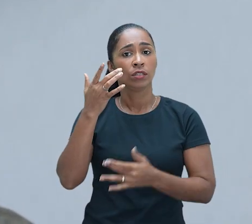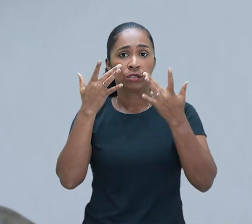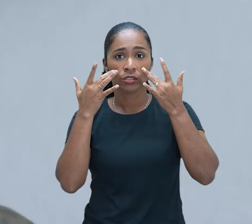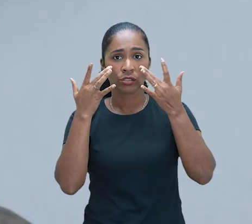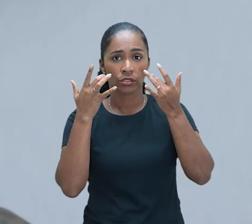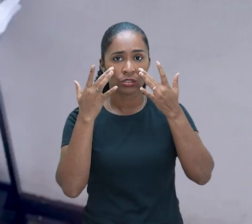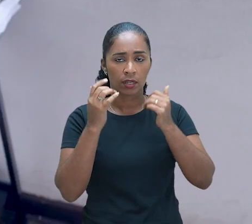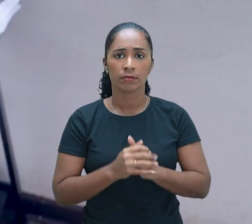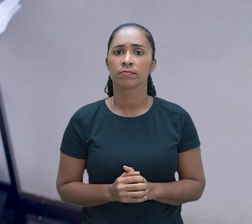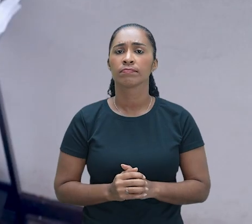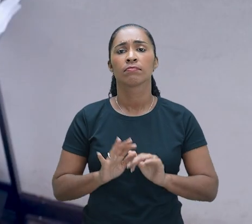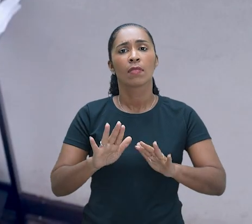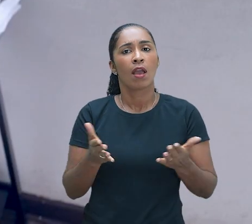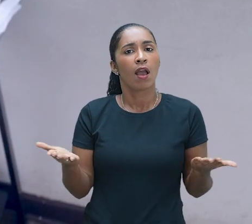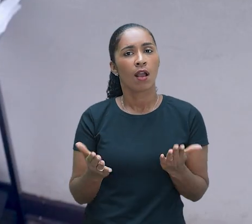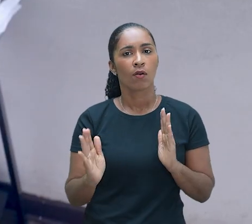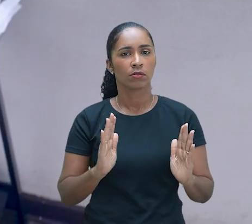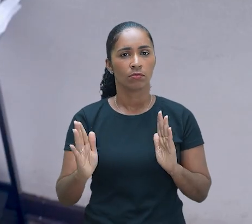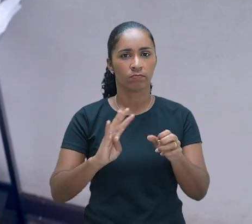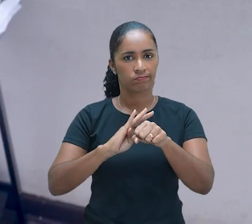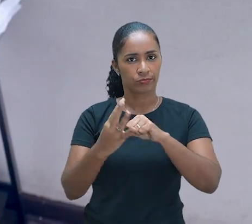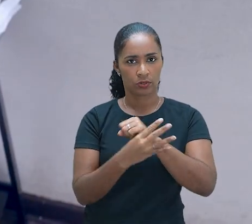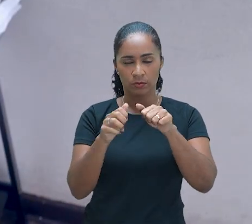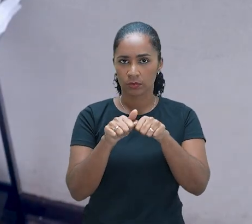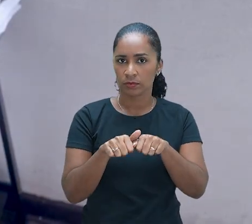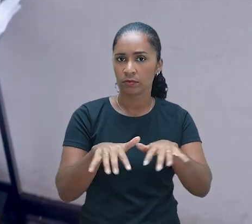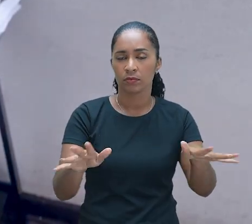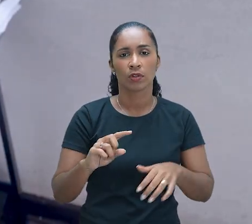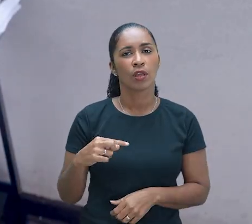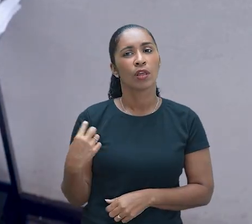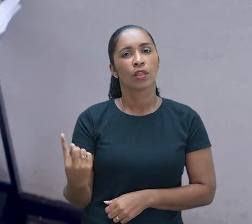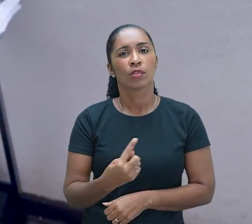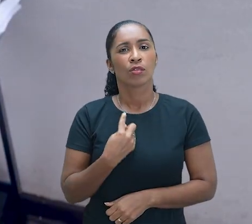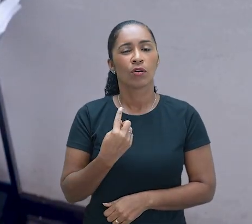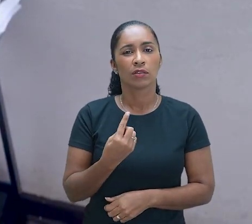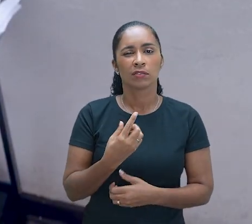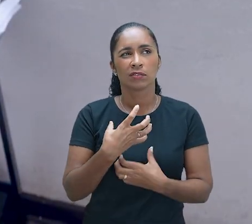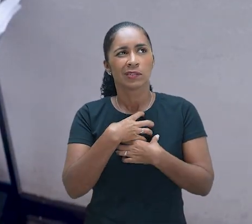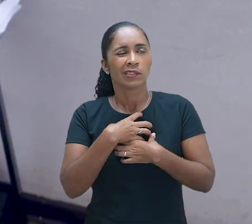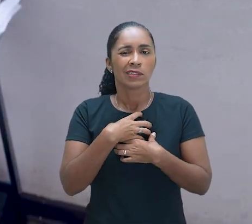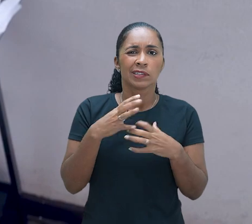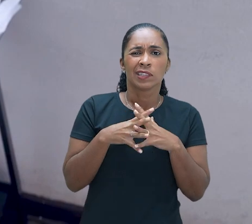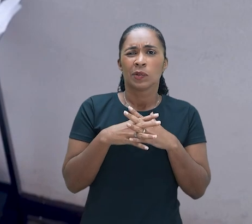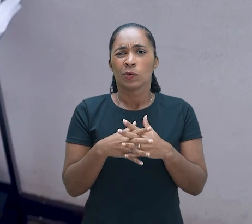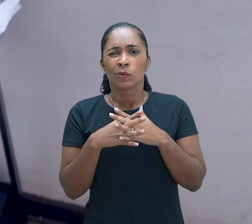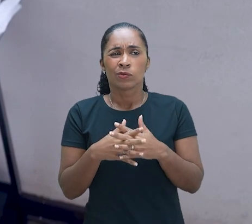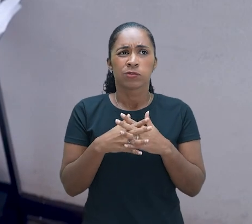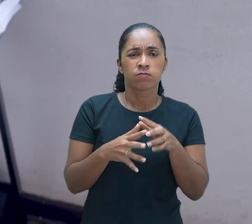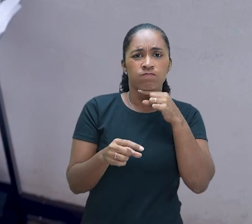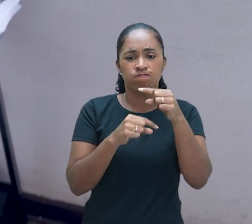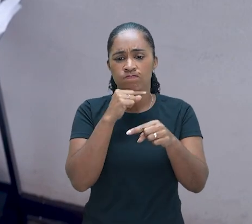teatro. Eu acho que nesse momento da pandemia específico, nós ficamos, enfim, um pouco confusos. O